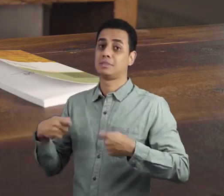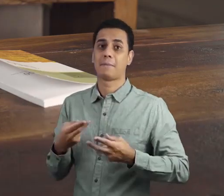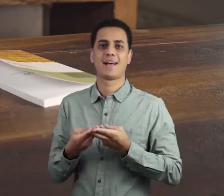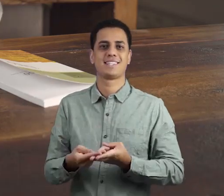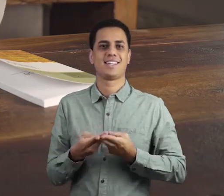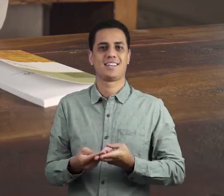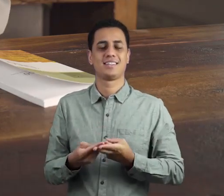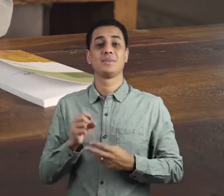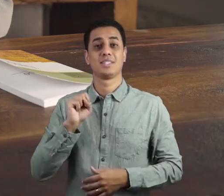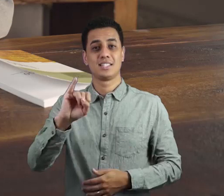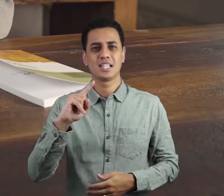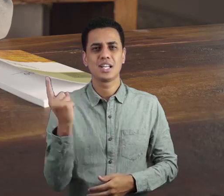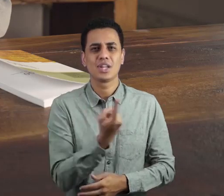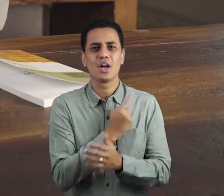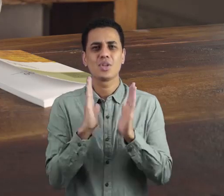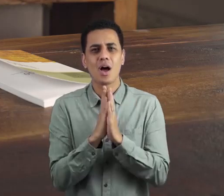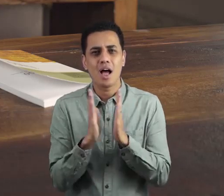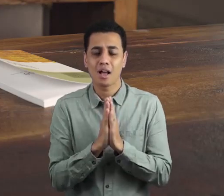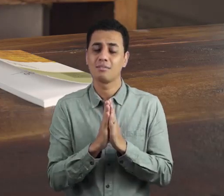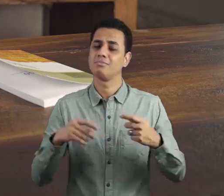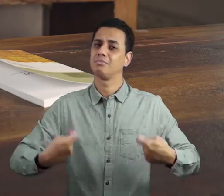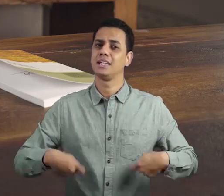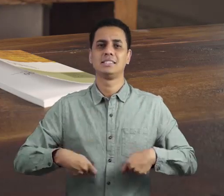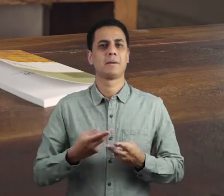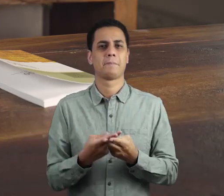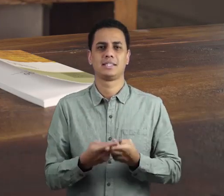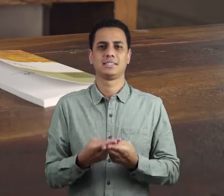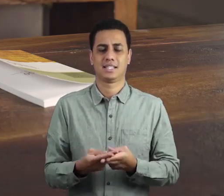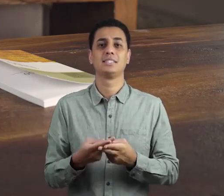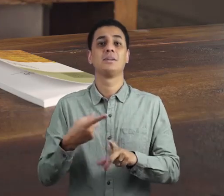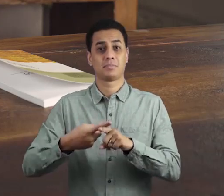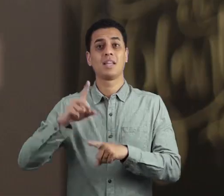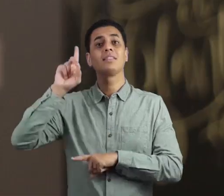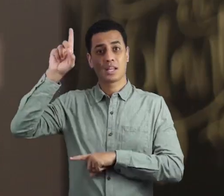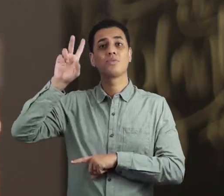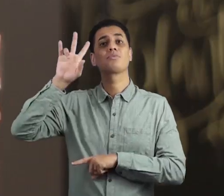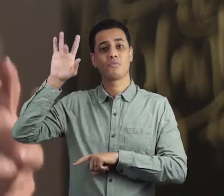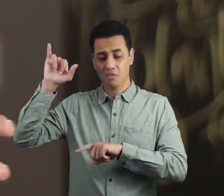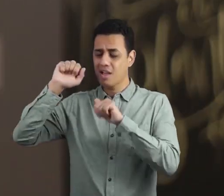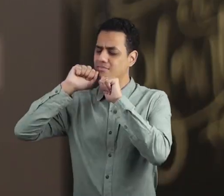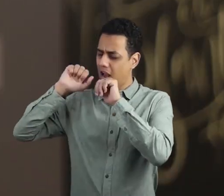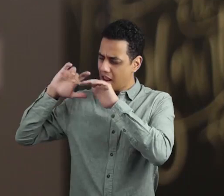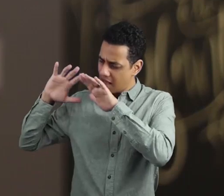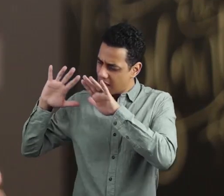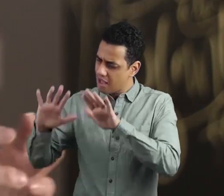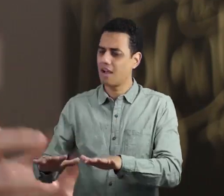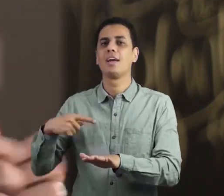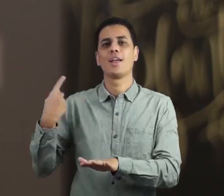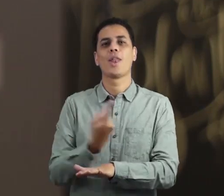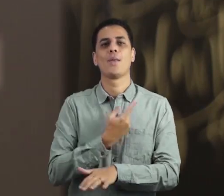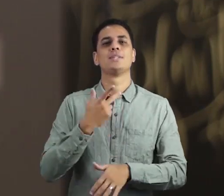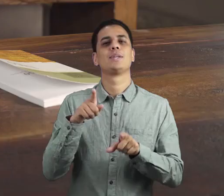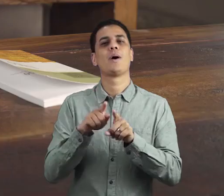nome de Jesus, mas que eles são exemplo de paciência no meio do sofrimento, né? E quando a gente